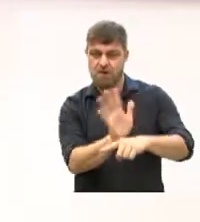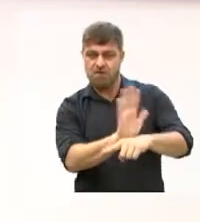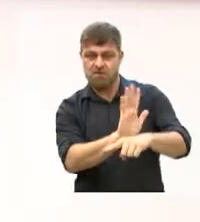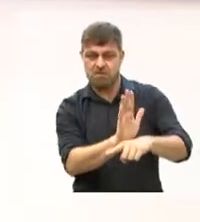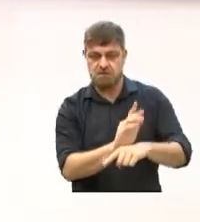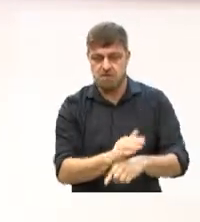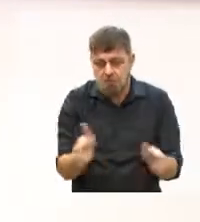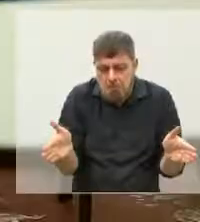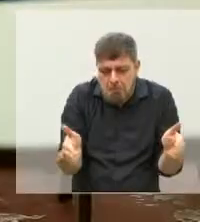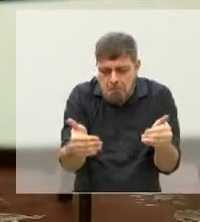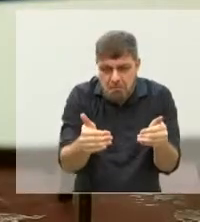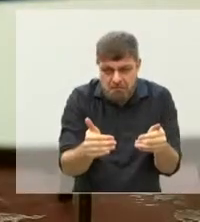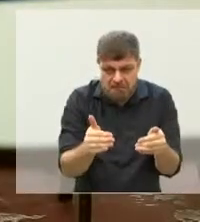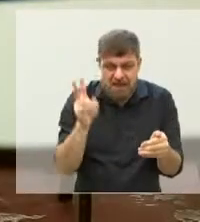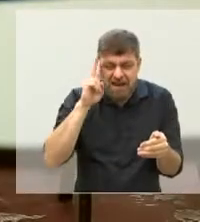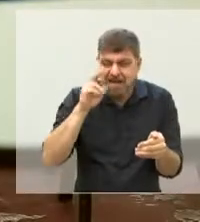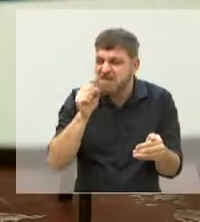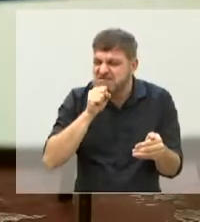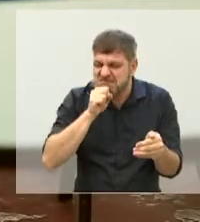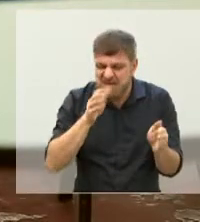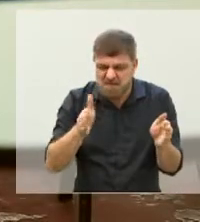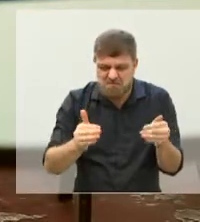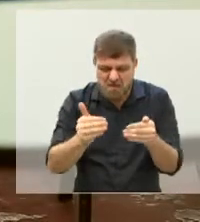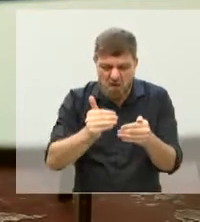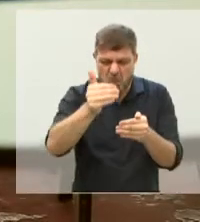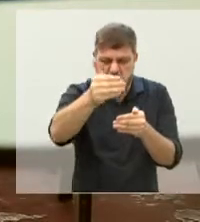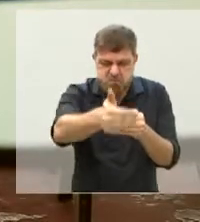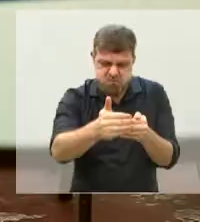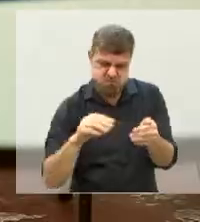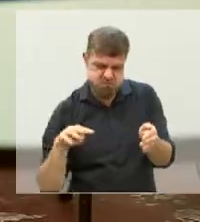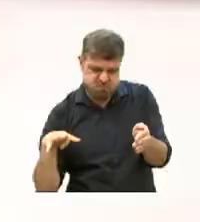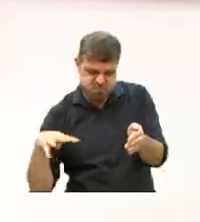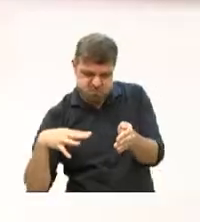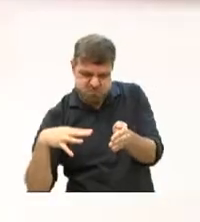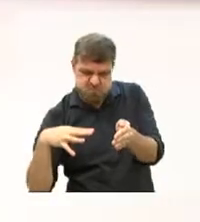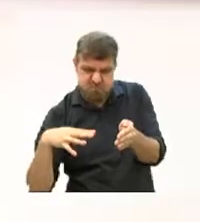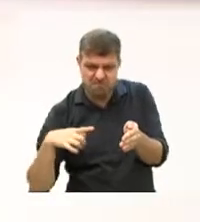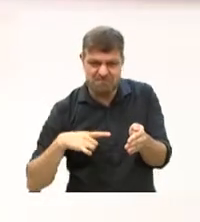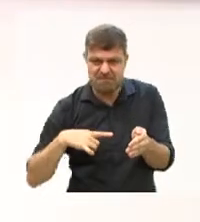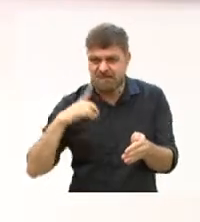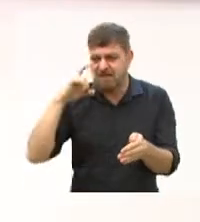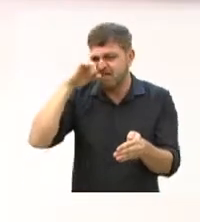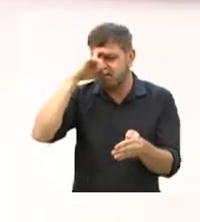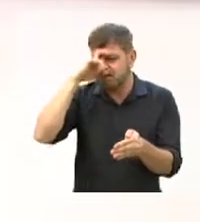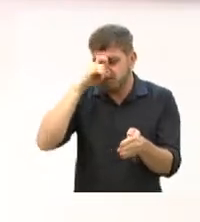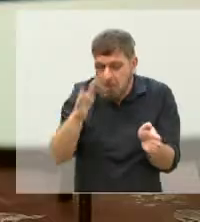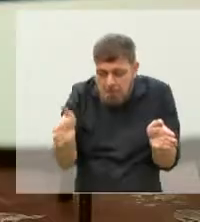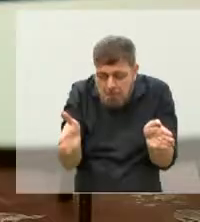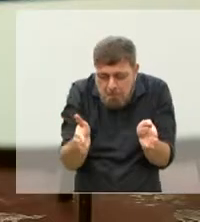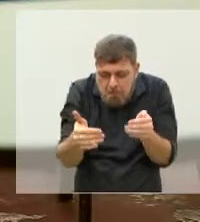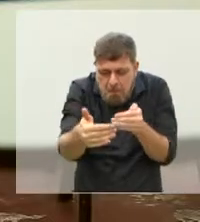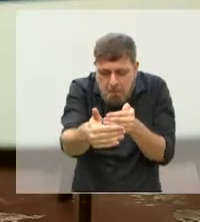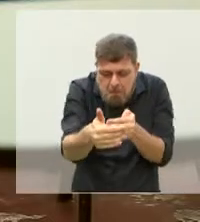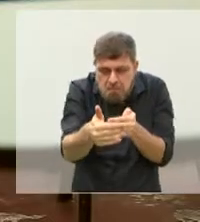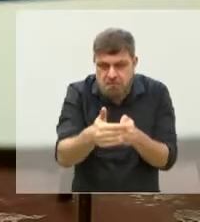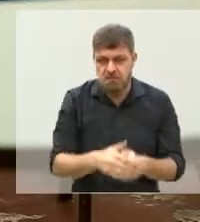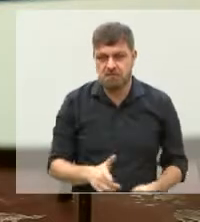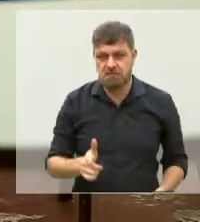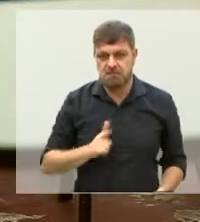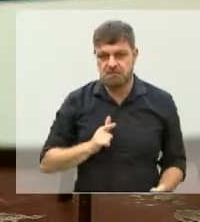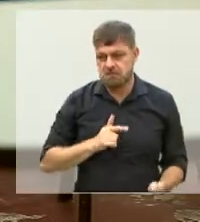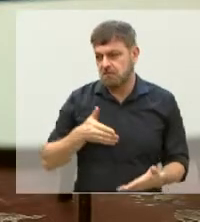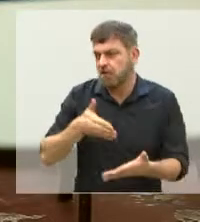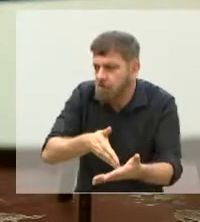uma televisãozinha pequena, lá na frente da sala, aquela sala enorme, quer dizer, isso impede você Acaba enterrando um